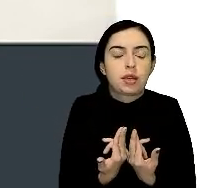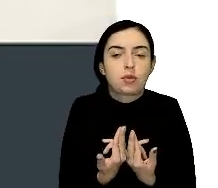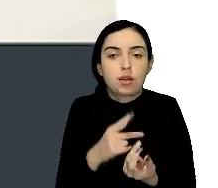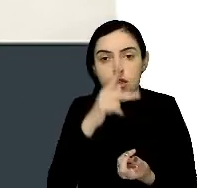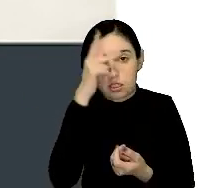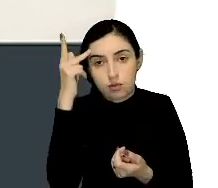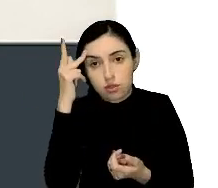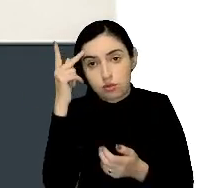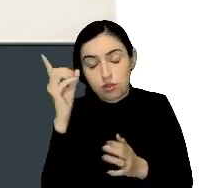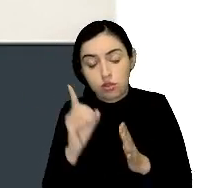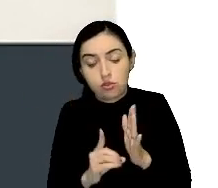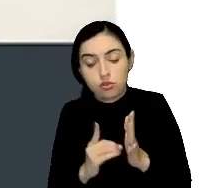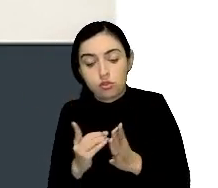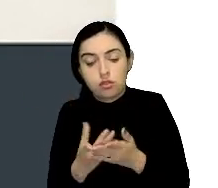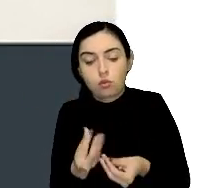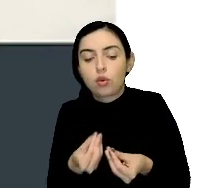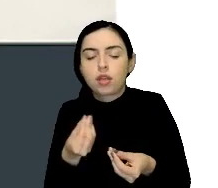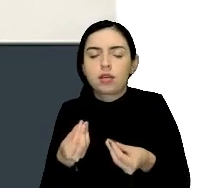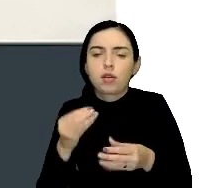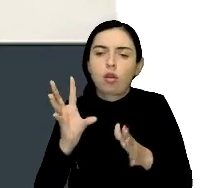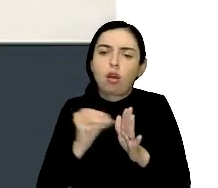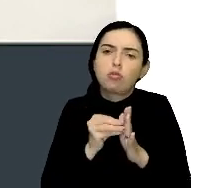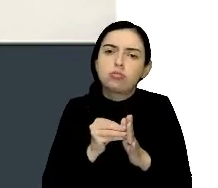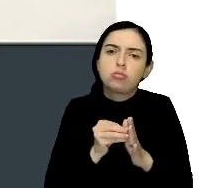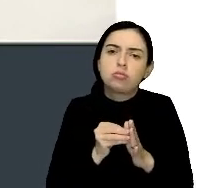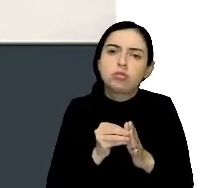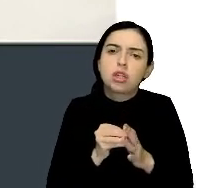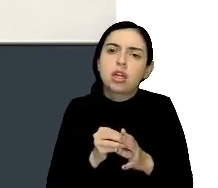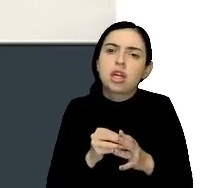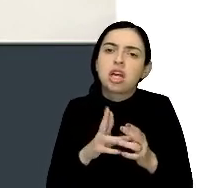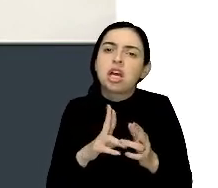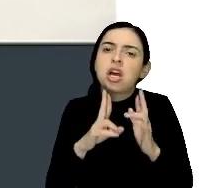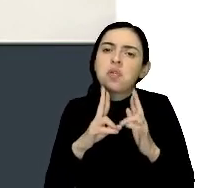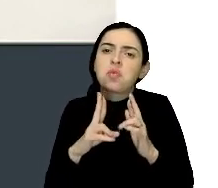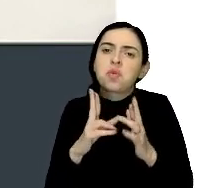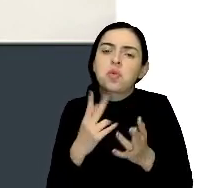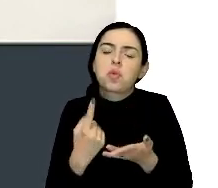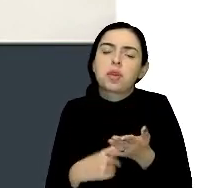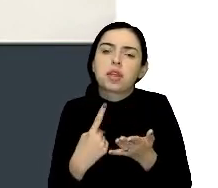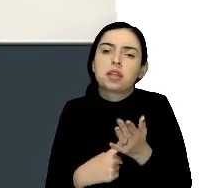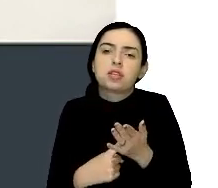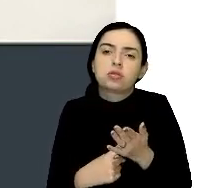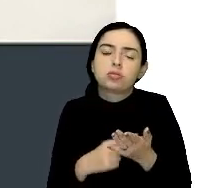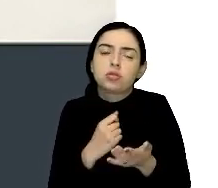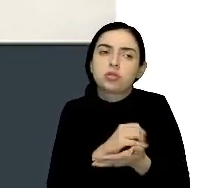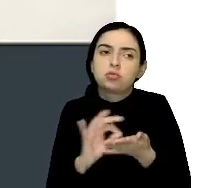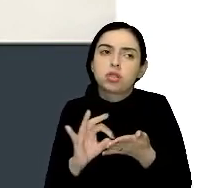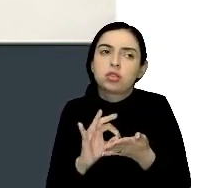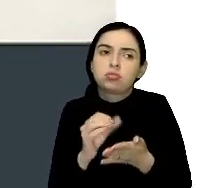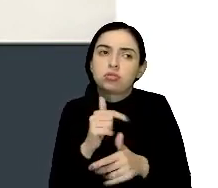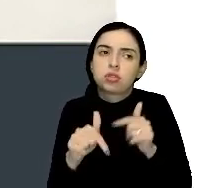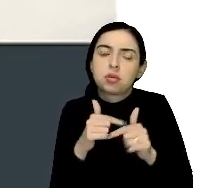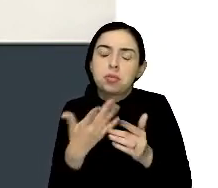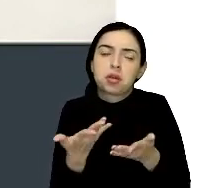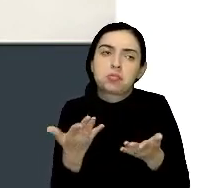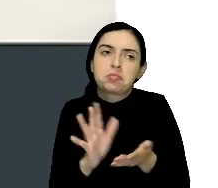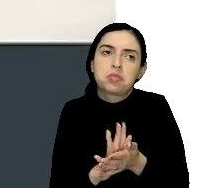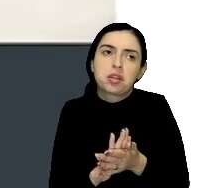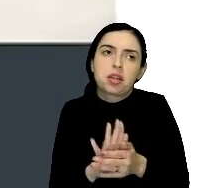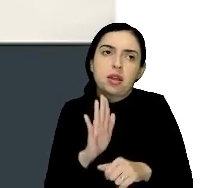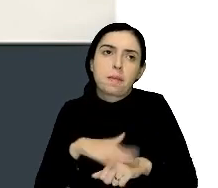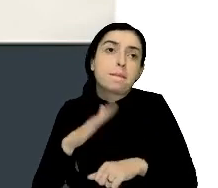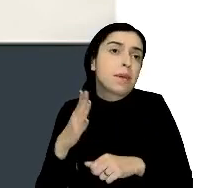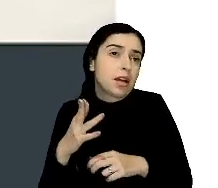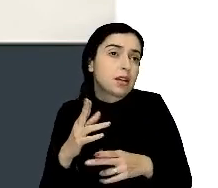do direito falando, o que a gente põe aqui? Põe aqui promessa de emprego e contrato de trabalho assinado. Não, mas contrato de trabalho assinado é mais do que promessa